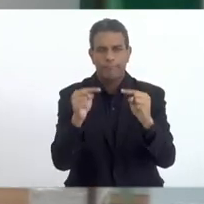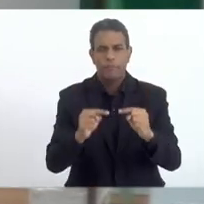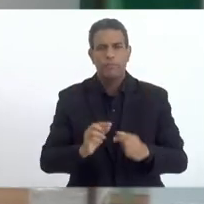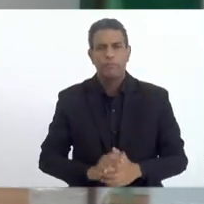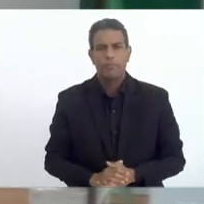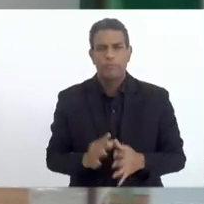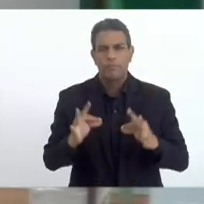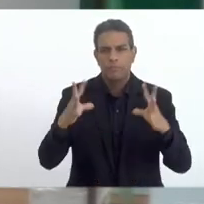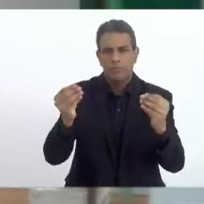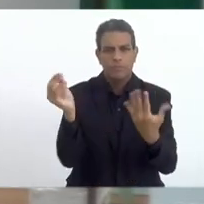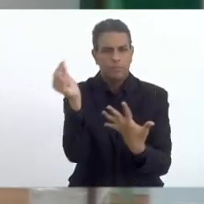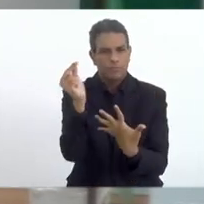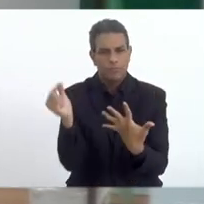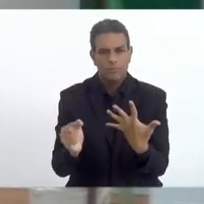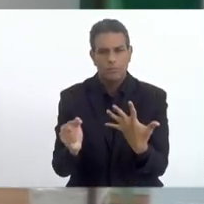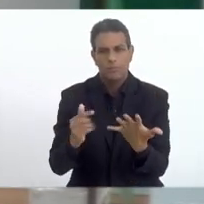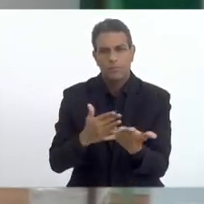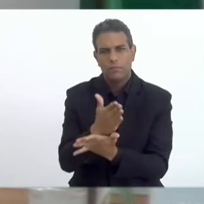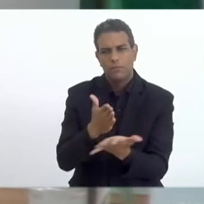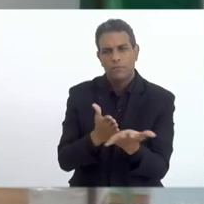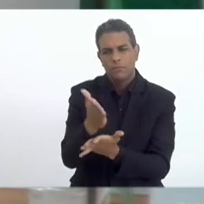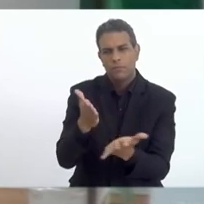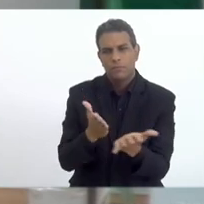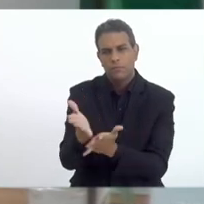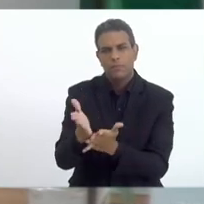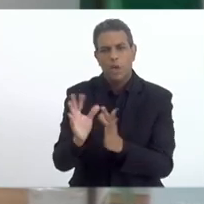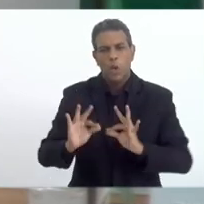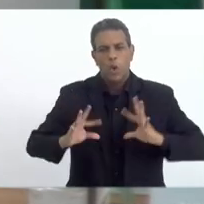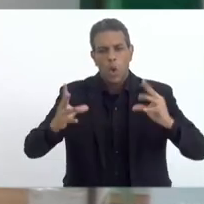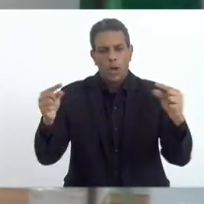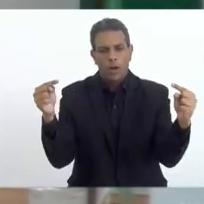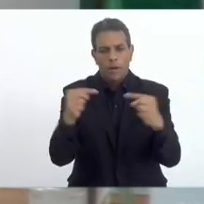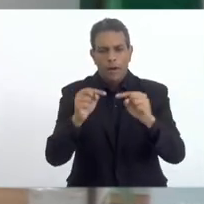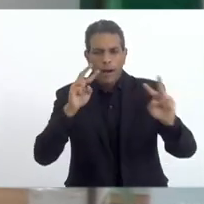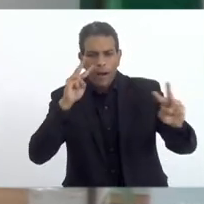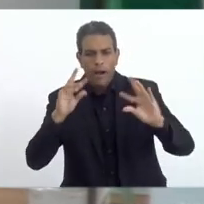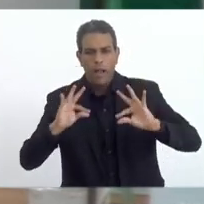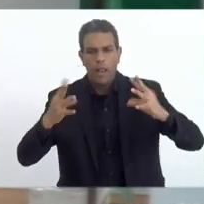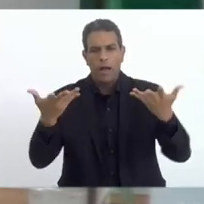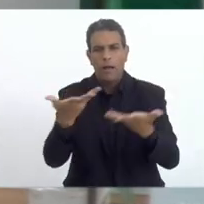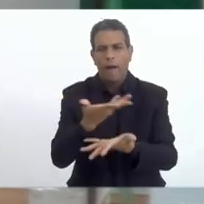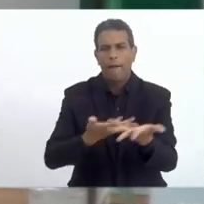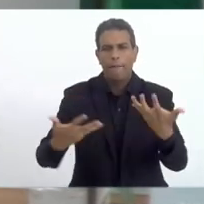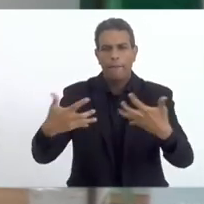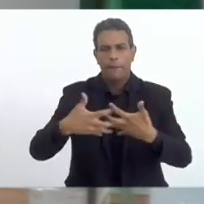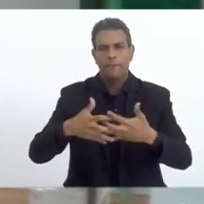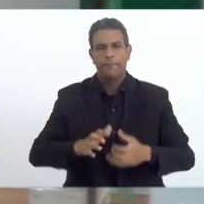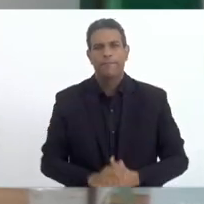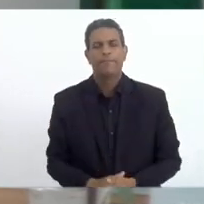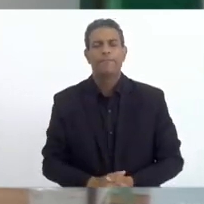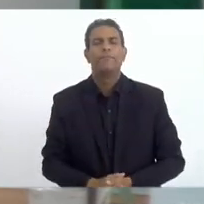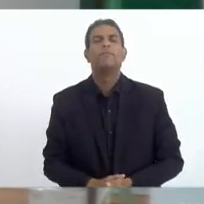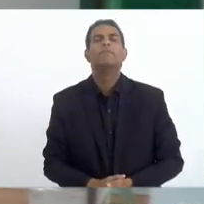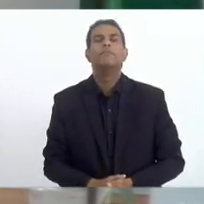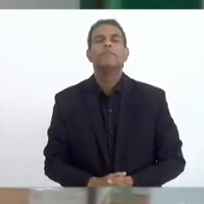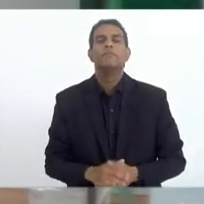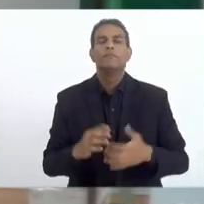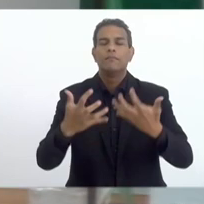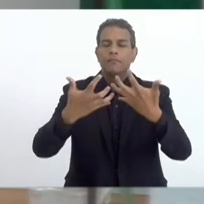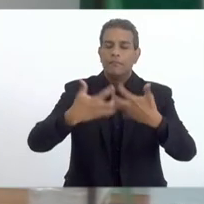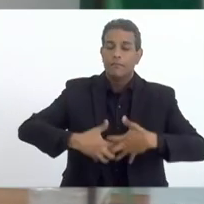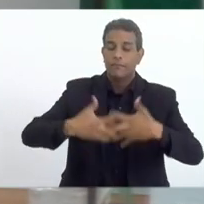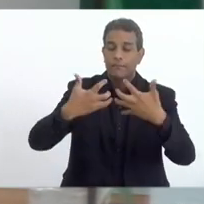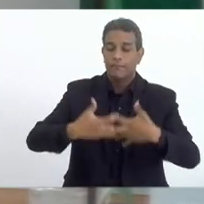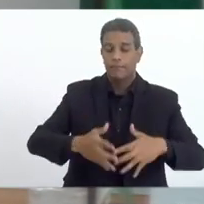por todos nós. Isso não passou de forma imperceptível, que é exatamente o percentual